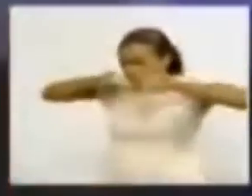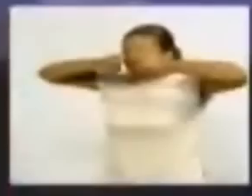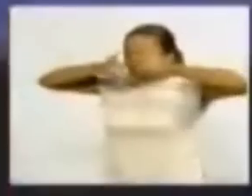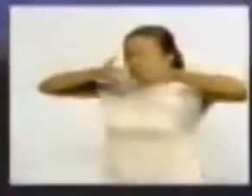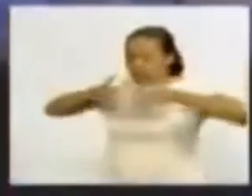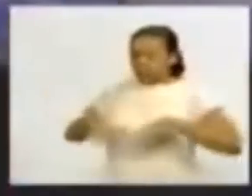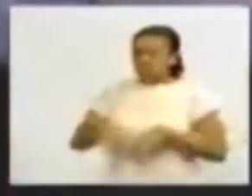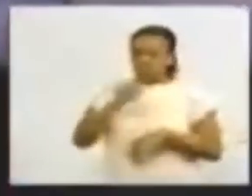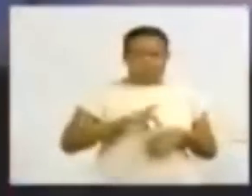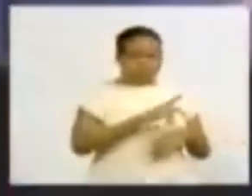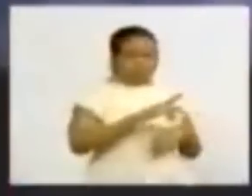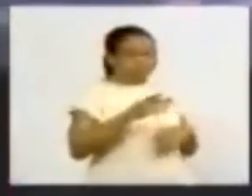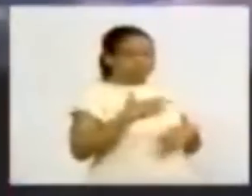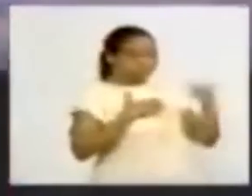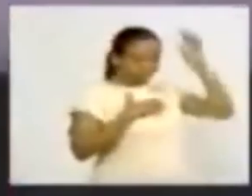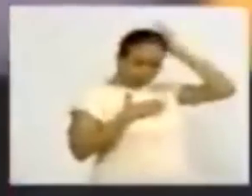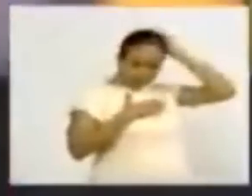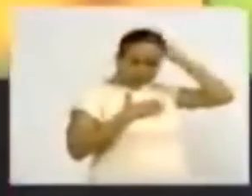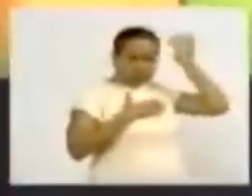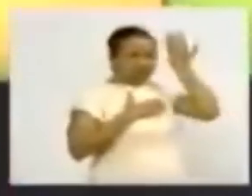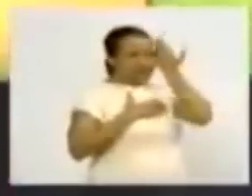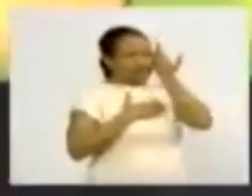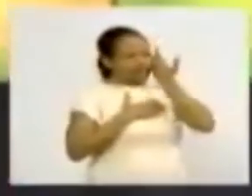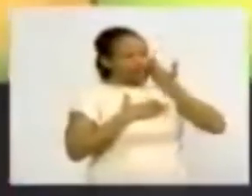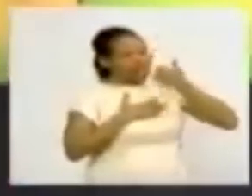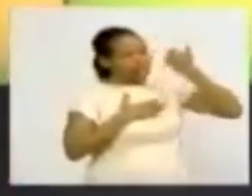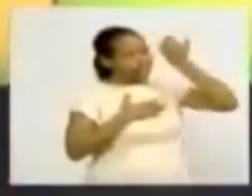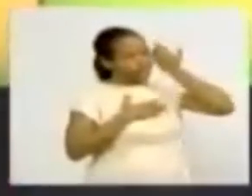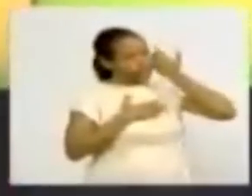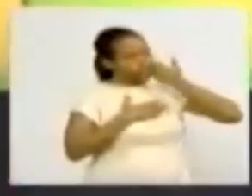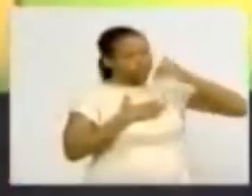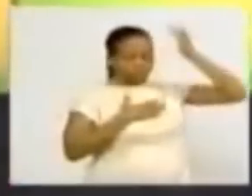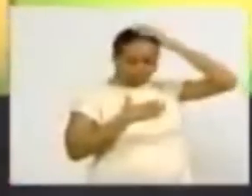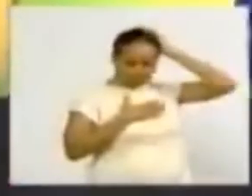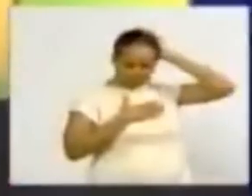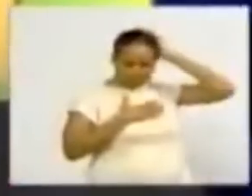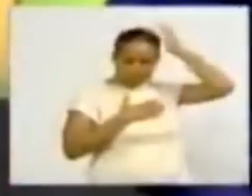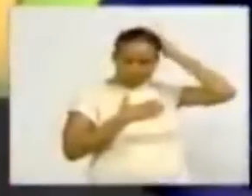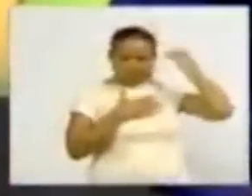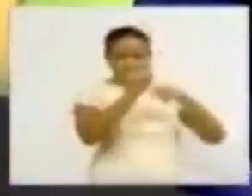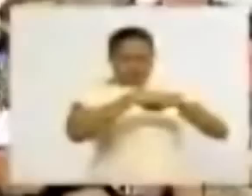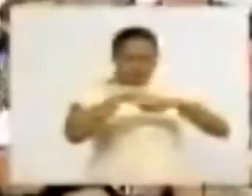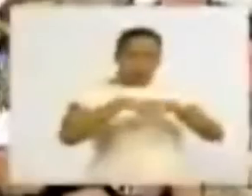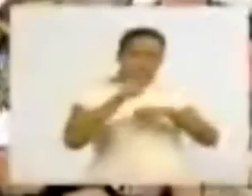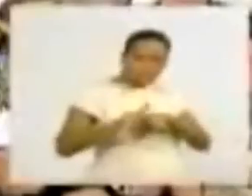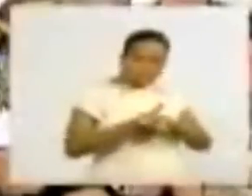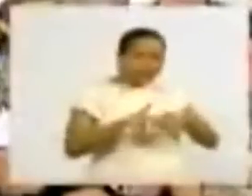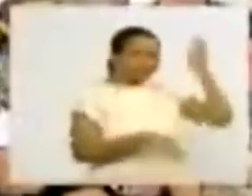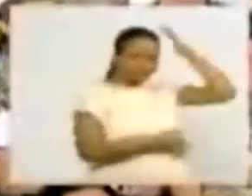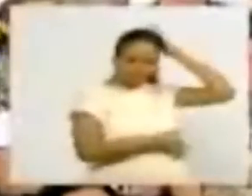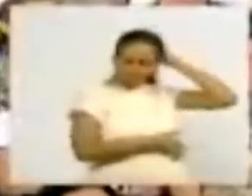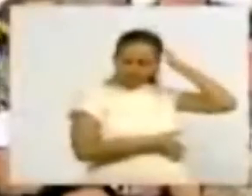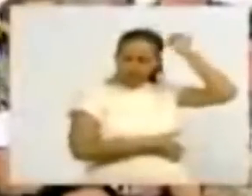E fazendo um carinho no meu rosto, um carinho sacerdotal no meu cabelo,